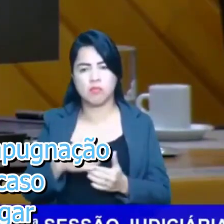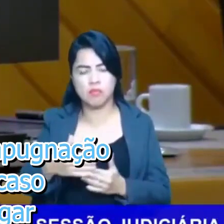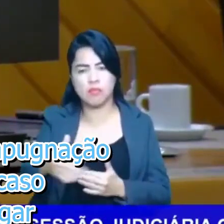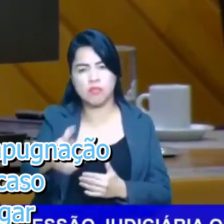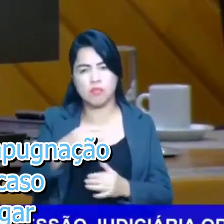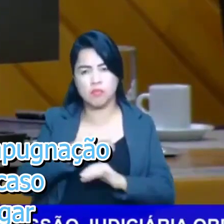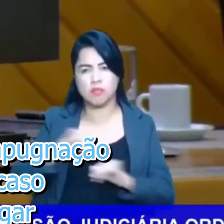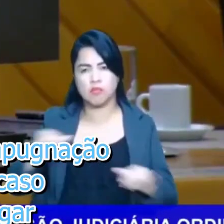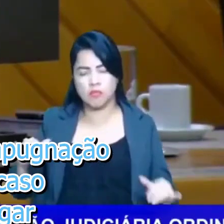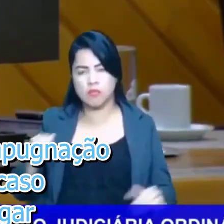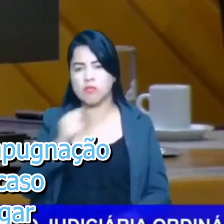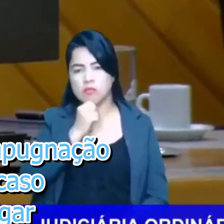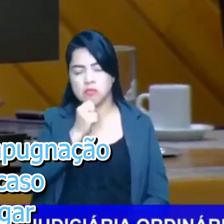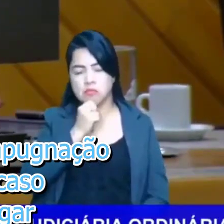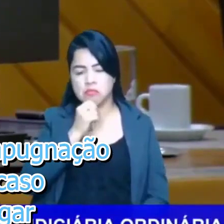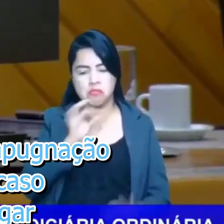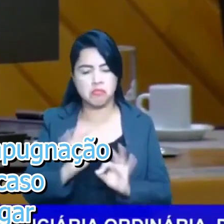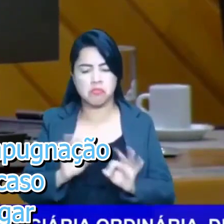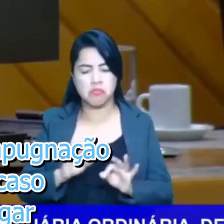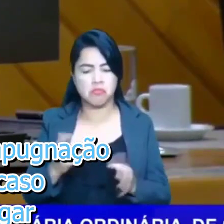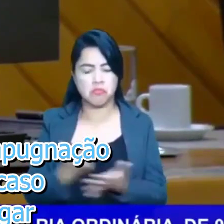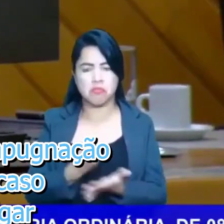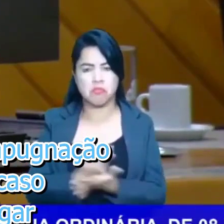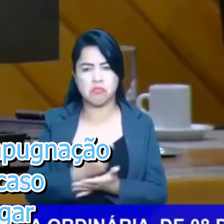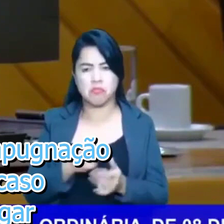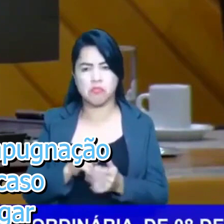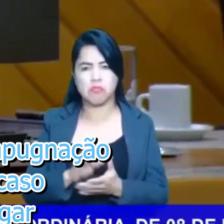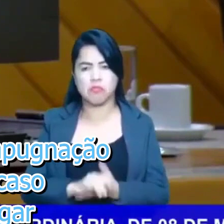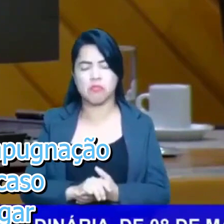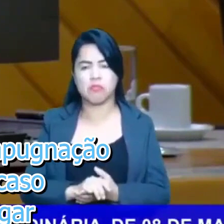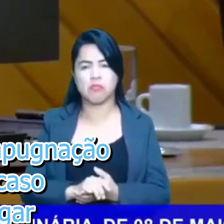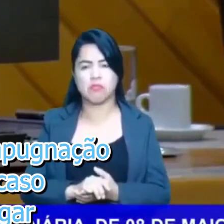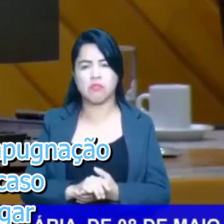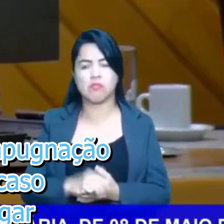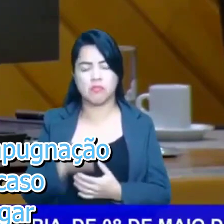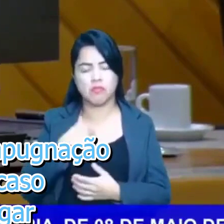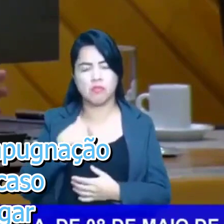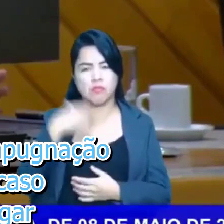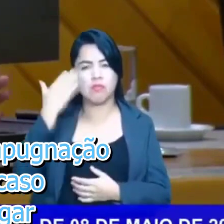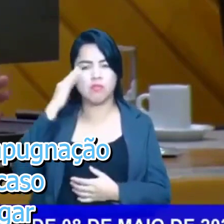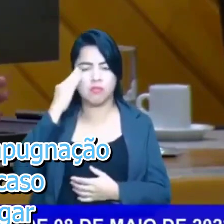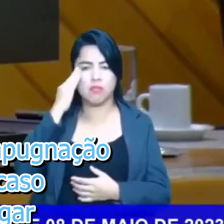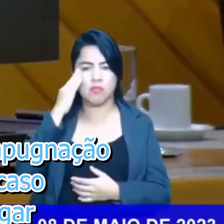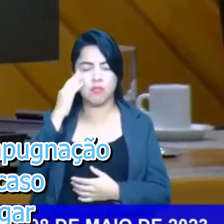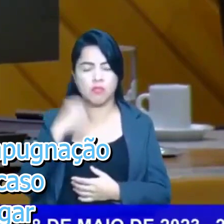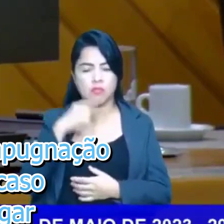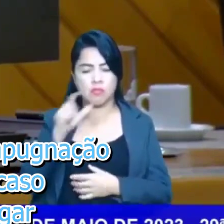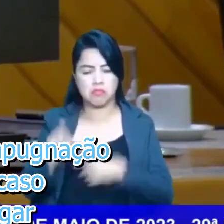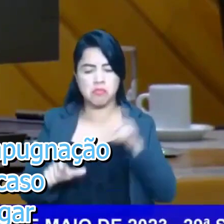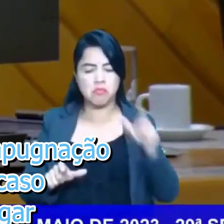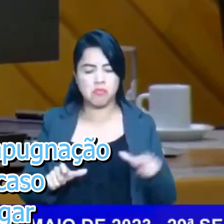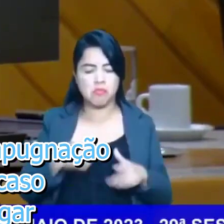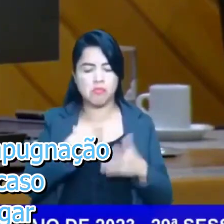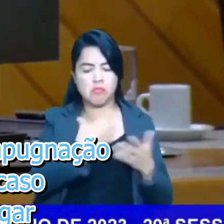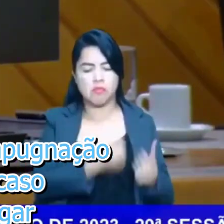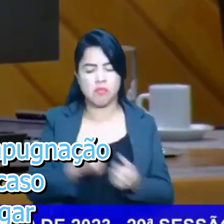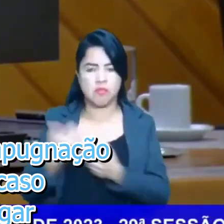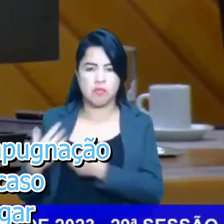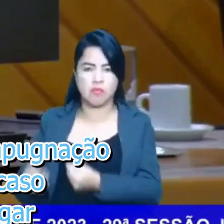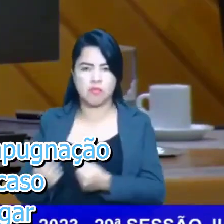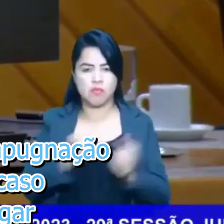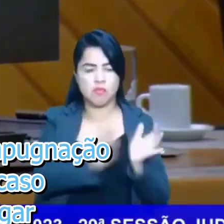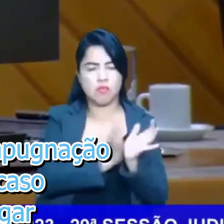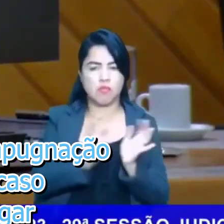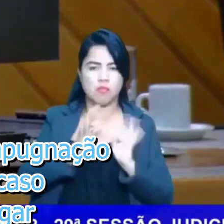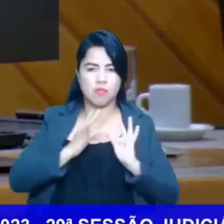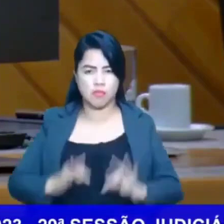tal informação e ainda inexistindo qualquer impugnação pelas partes legitimadas, eu entendo aqui que é o caso de acolher os pareceres técnico e